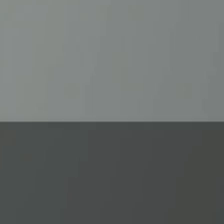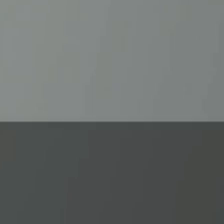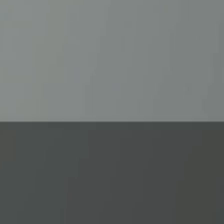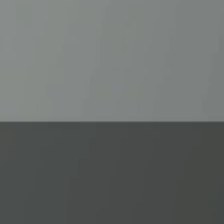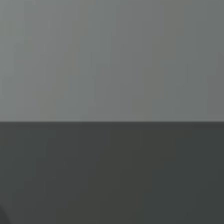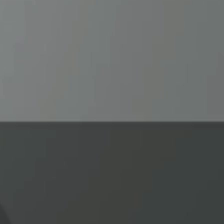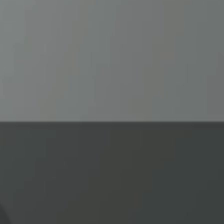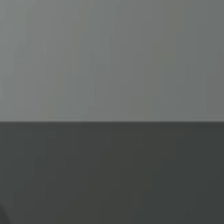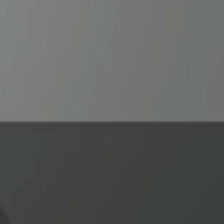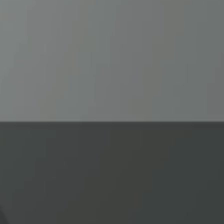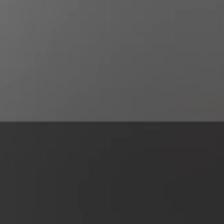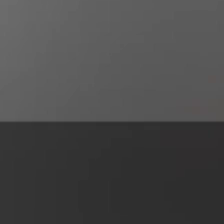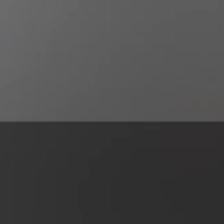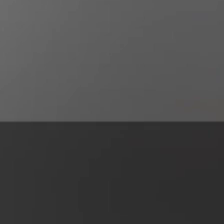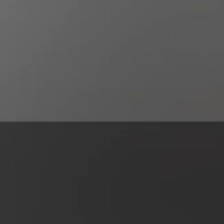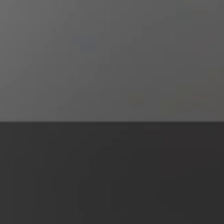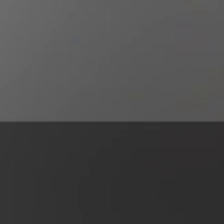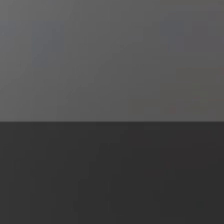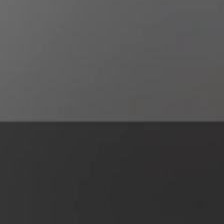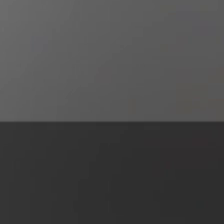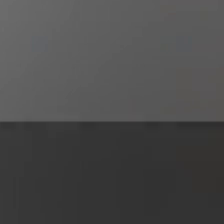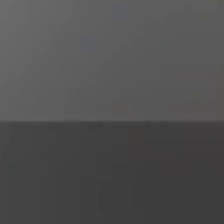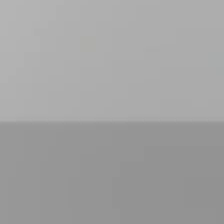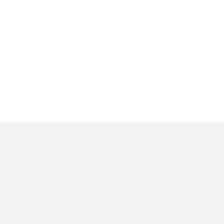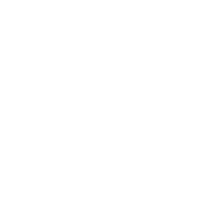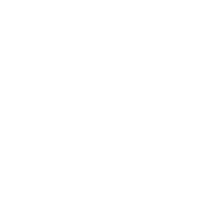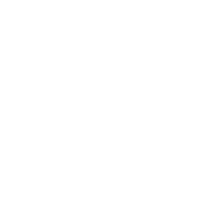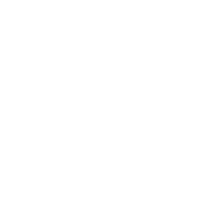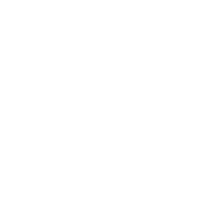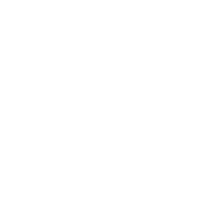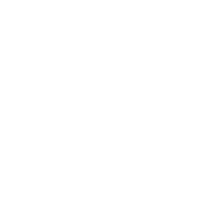Eu respeito. Eu protejo. Nós garantimos.